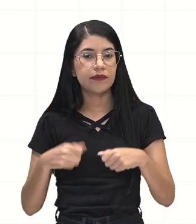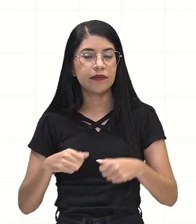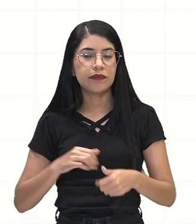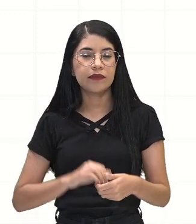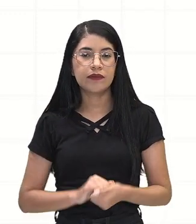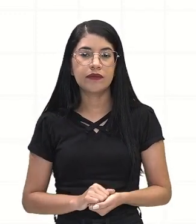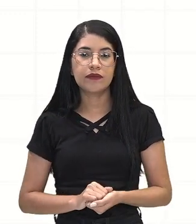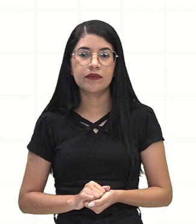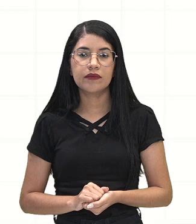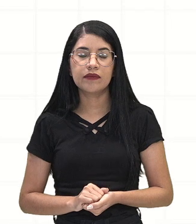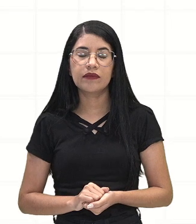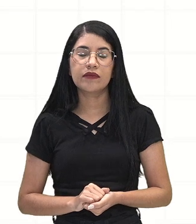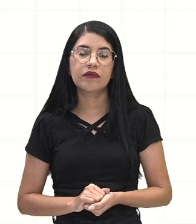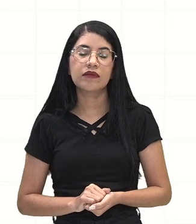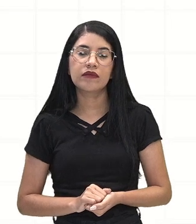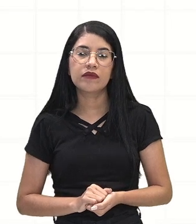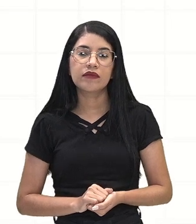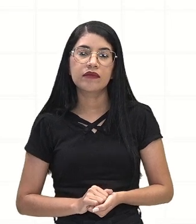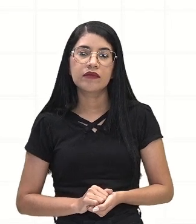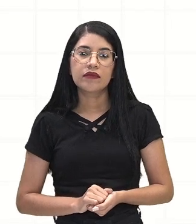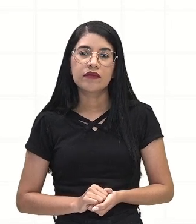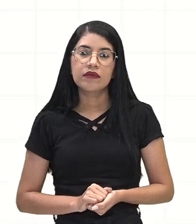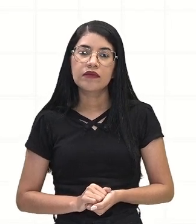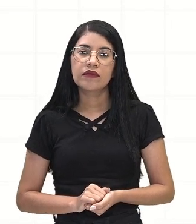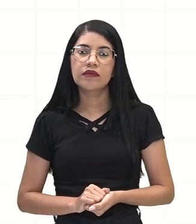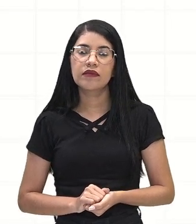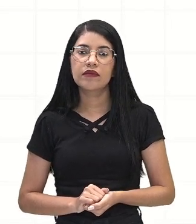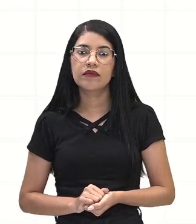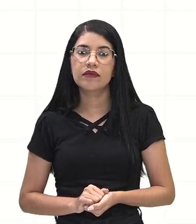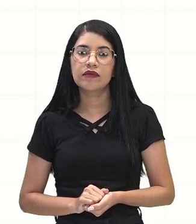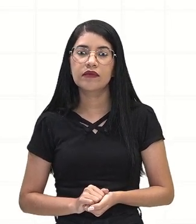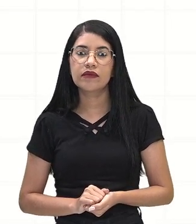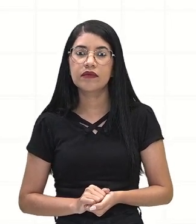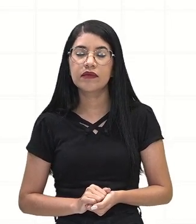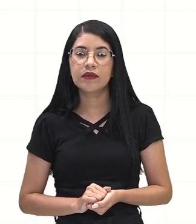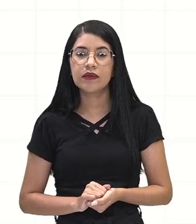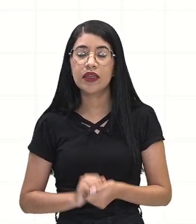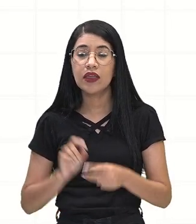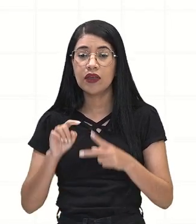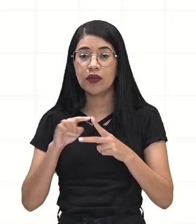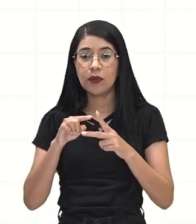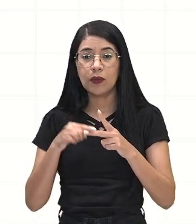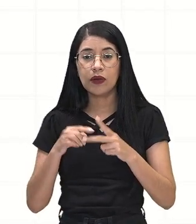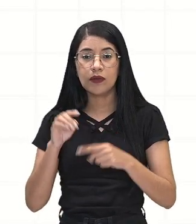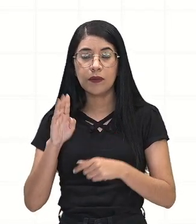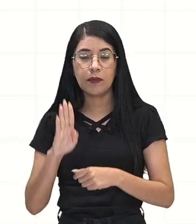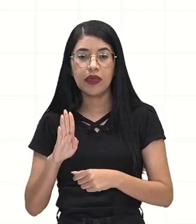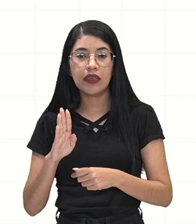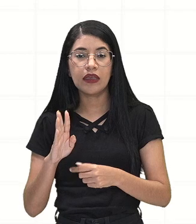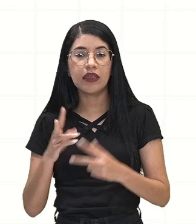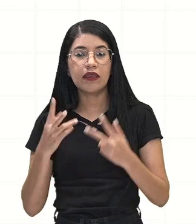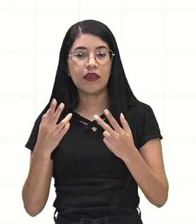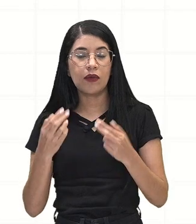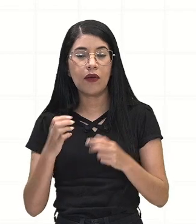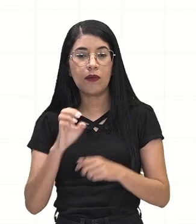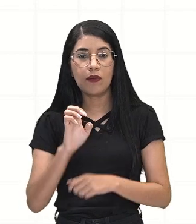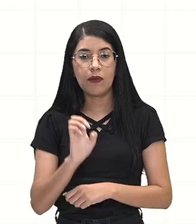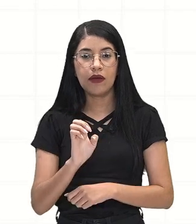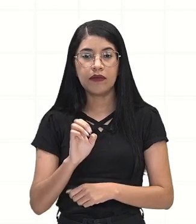igual ao ângulo F. Tudo bem? E o B aqui, ó, vai ter que ser igual ao E.